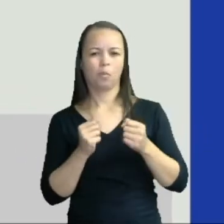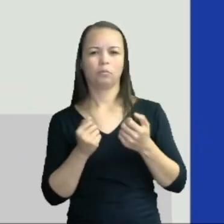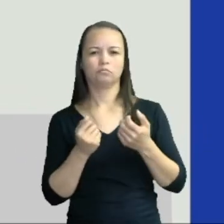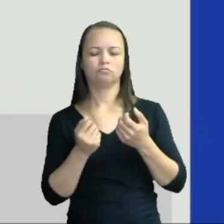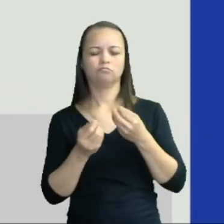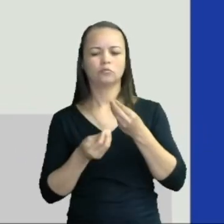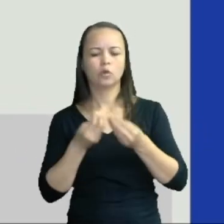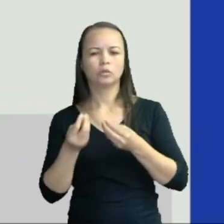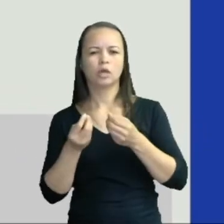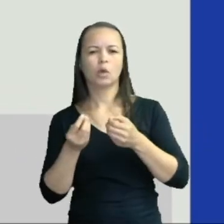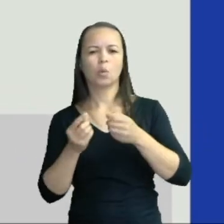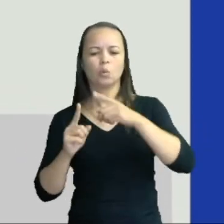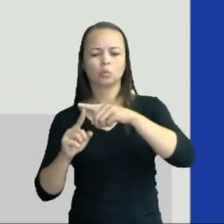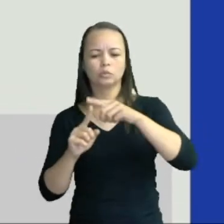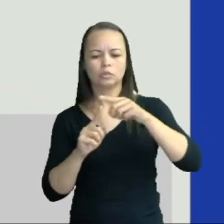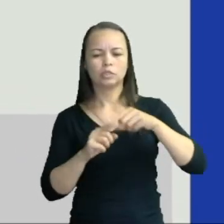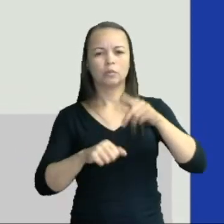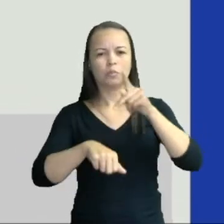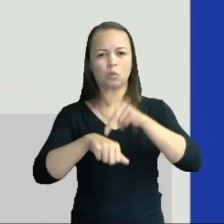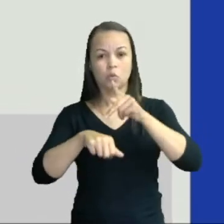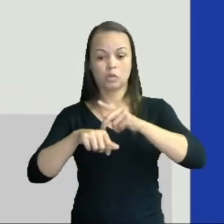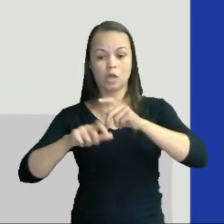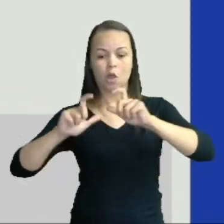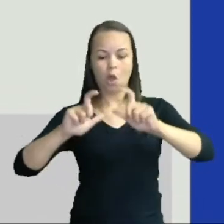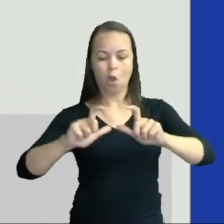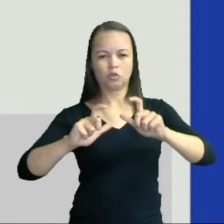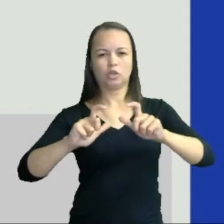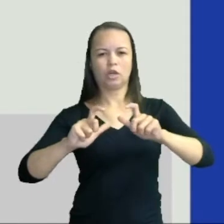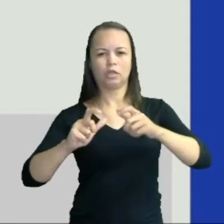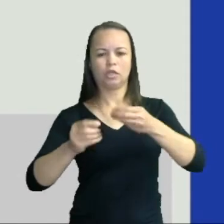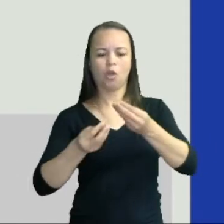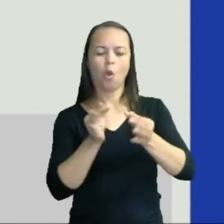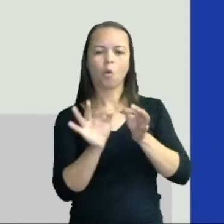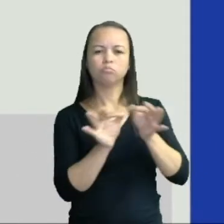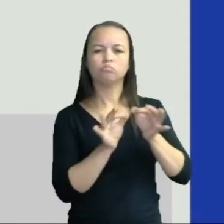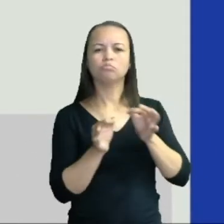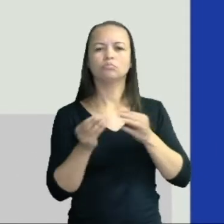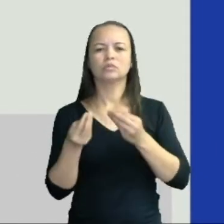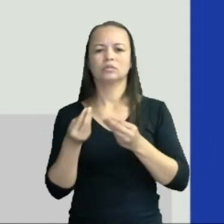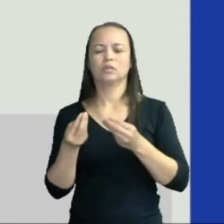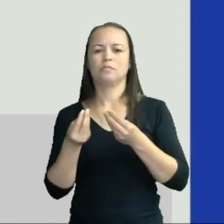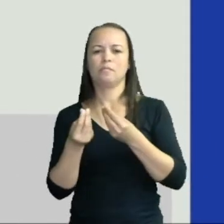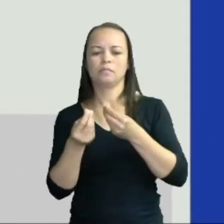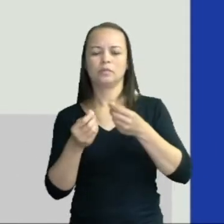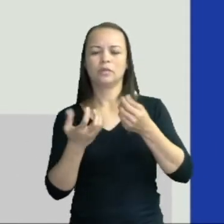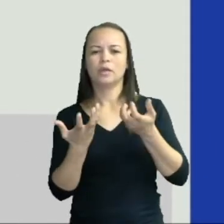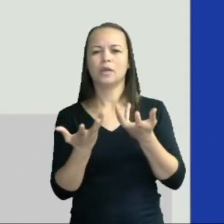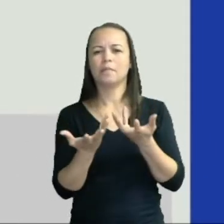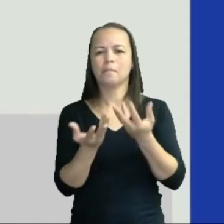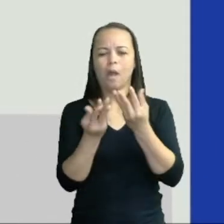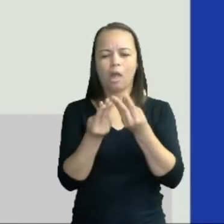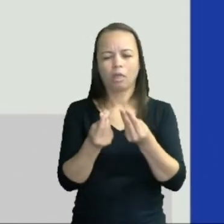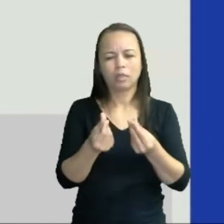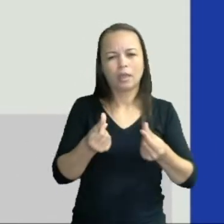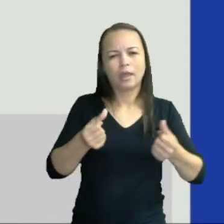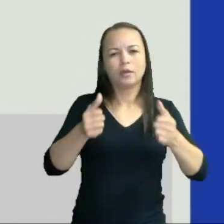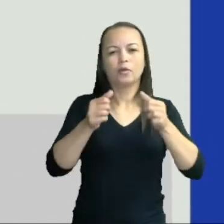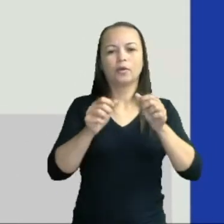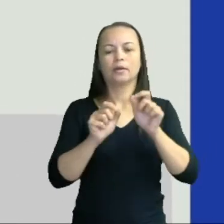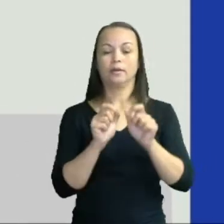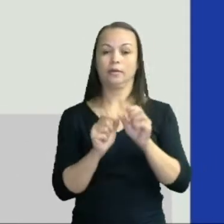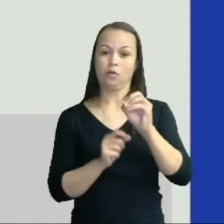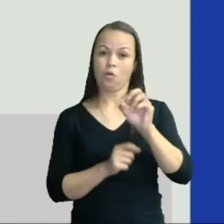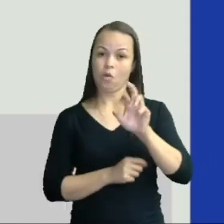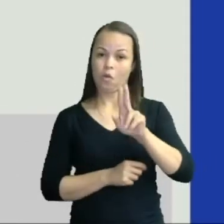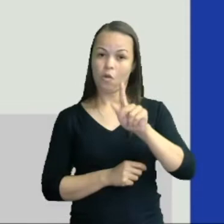está, o tipo de rocha que o formou e a quantidade de matéria orgânica presente nele ajudam a determinar